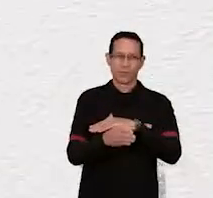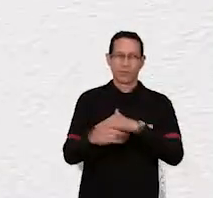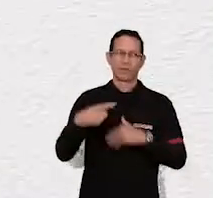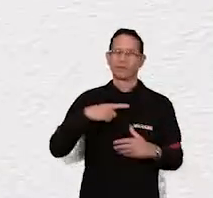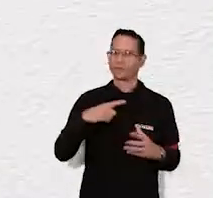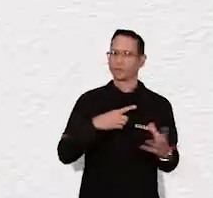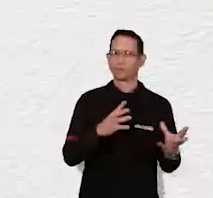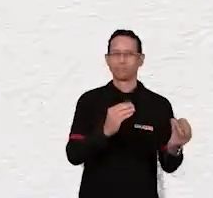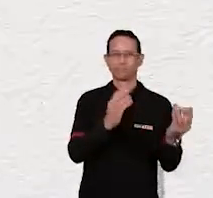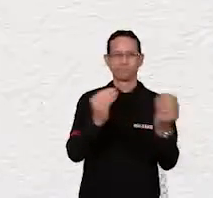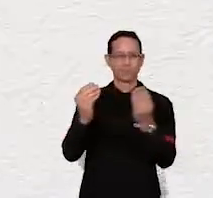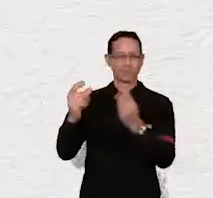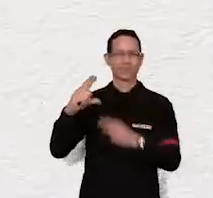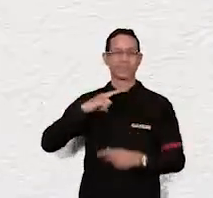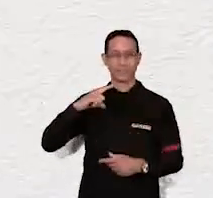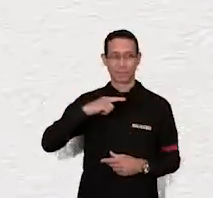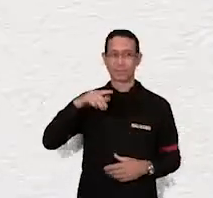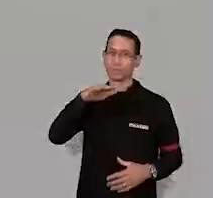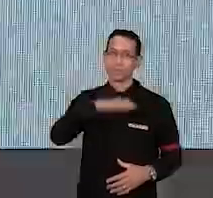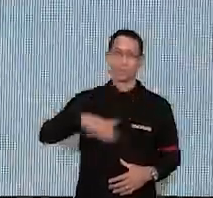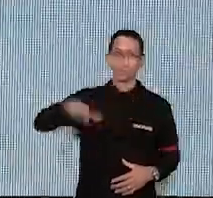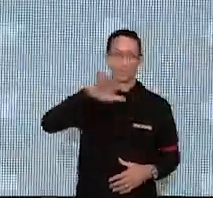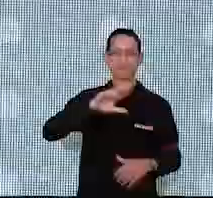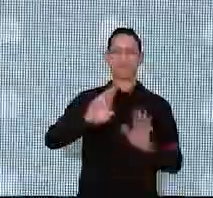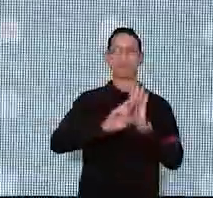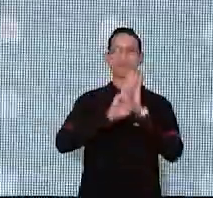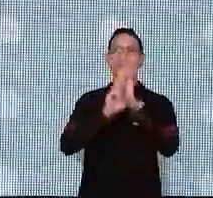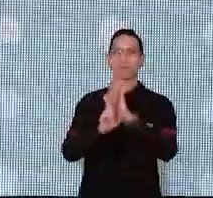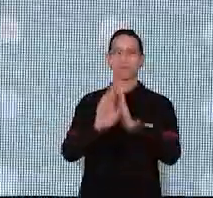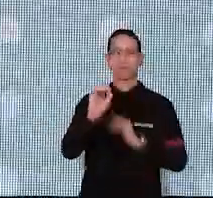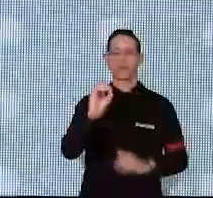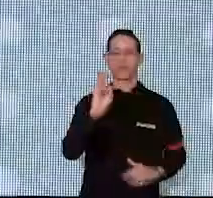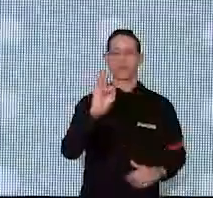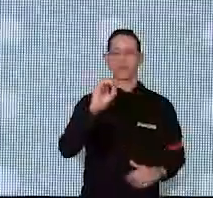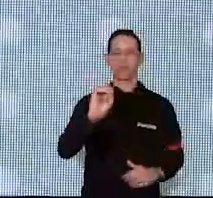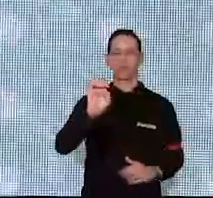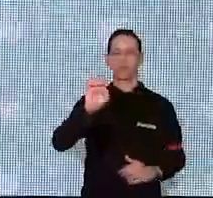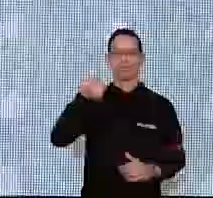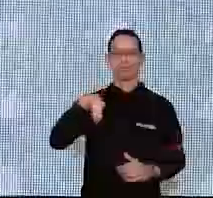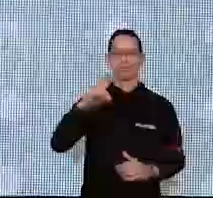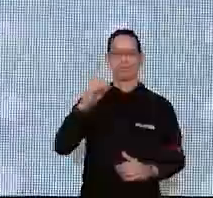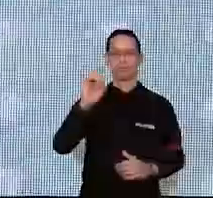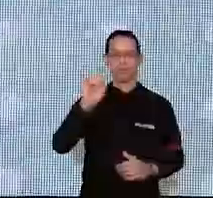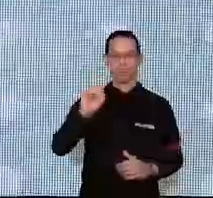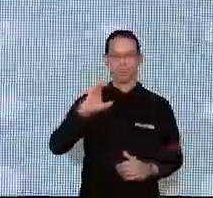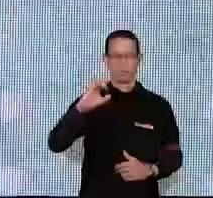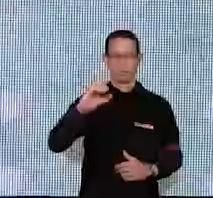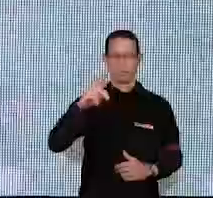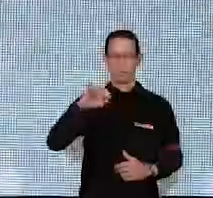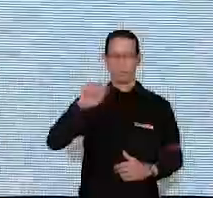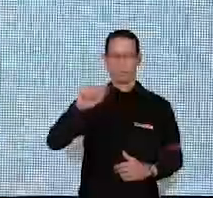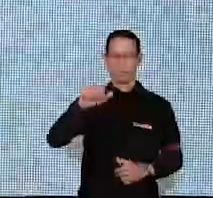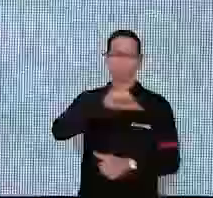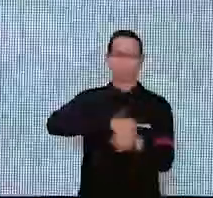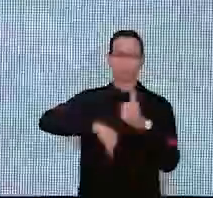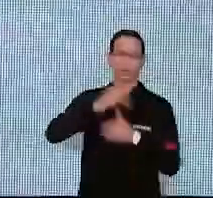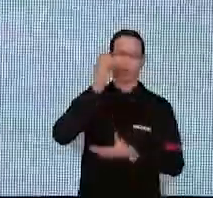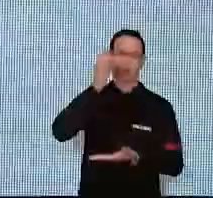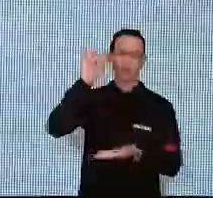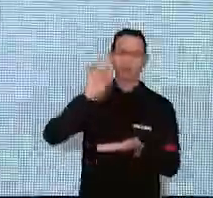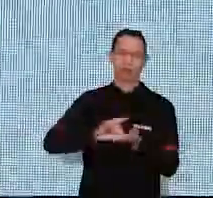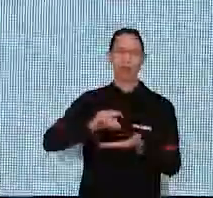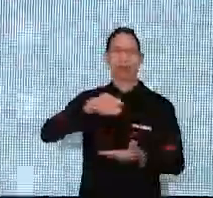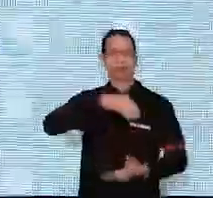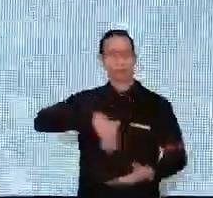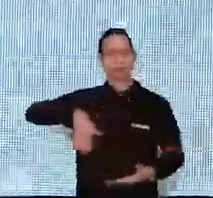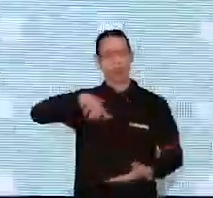mundo que representa a otoendoscopia de uma maneira e existe uma realidade nossa. Eu acho que é isso que a gente quer